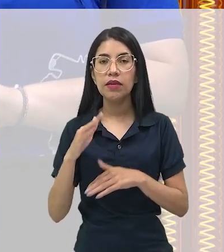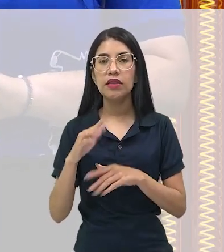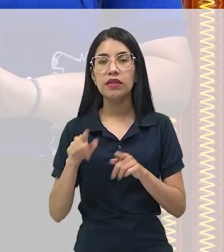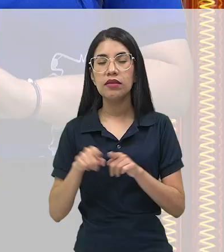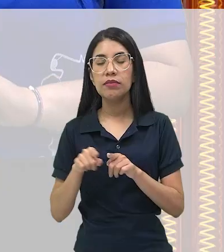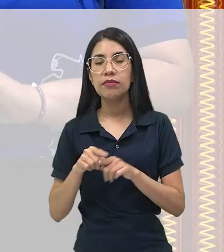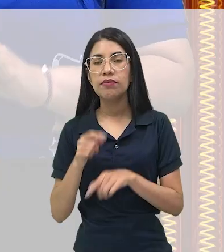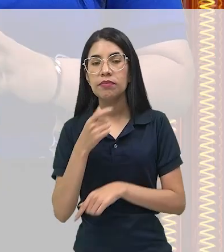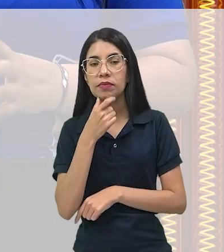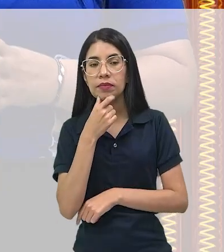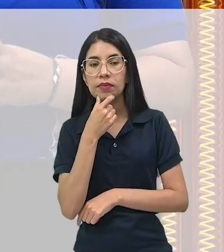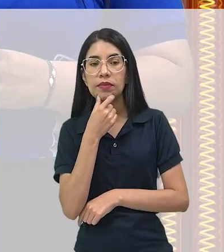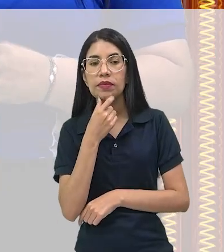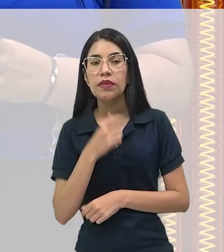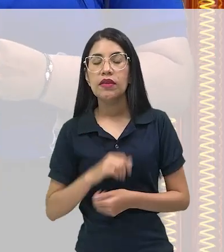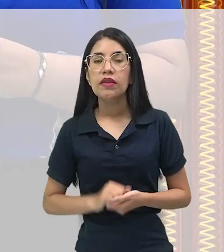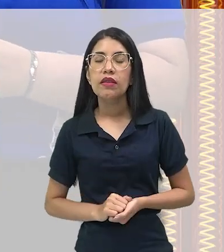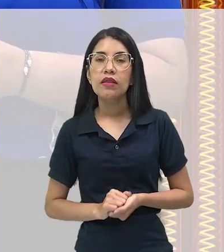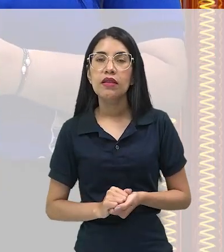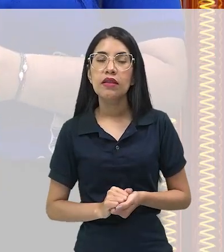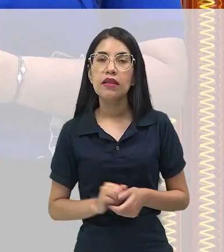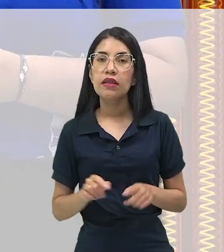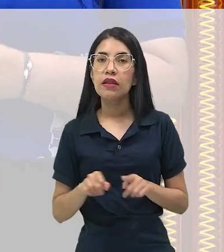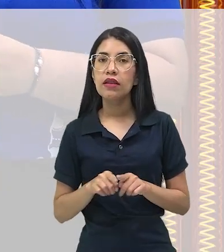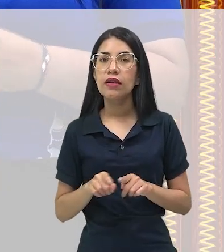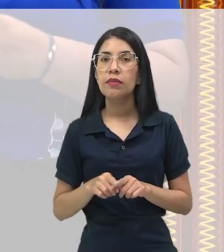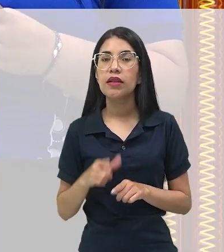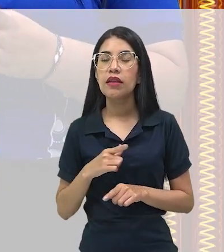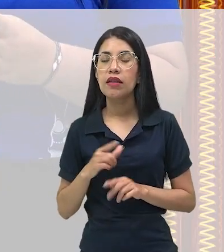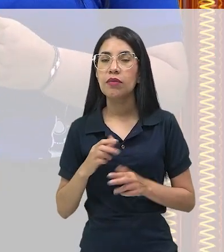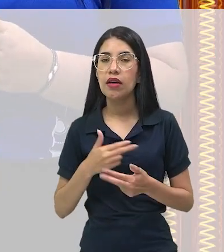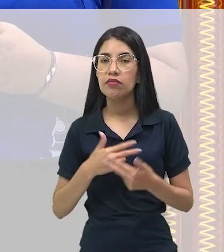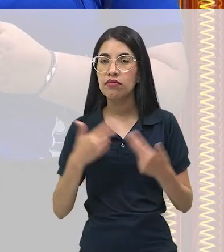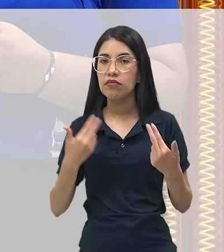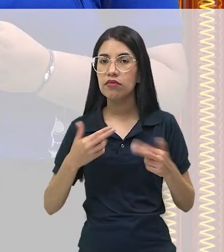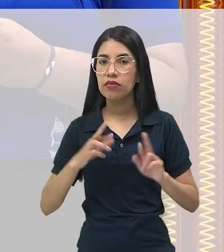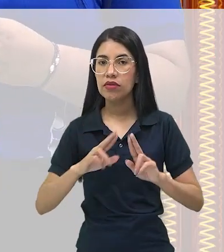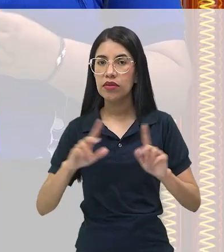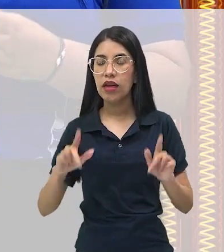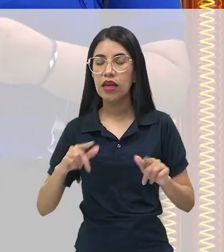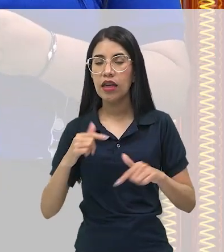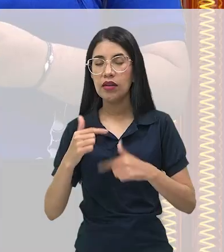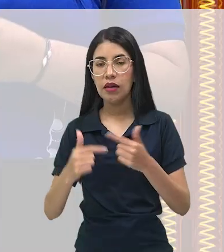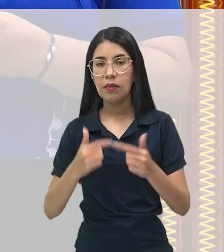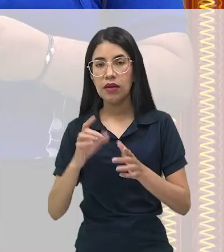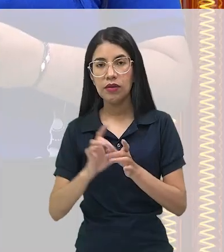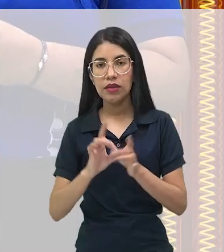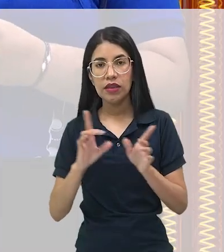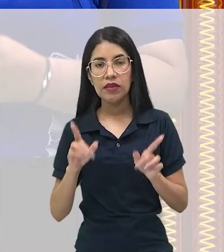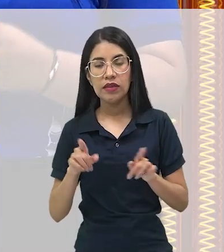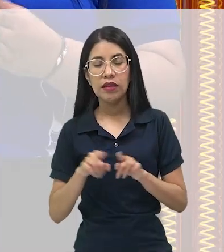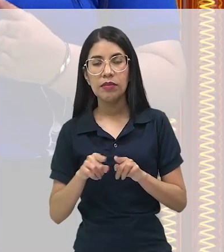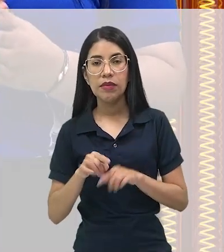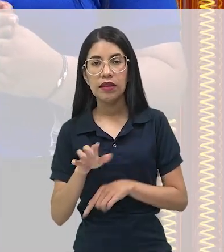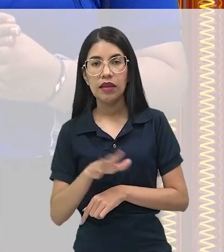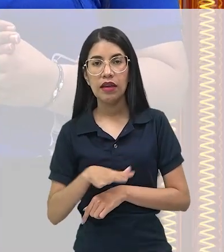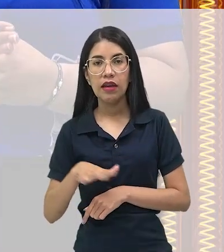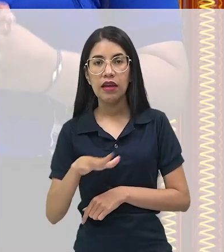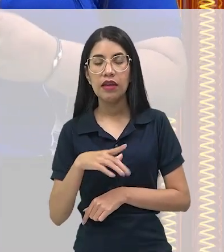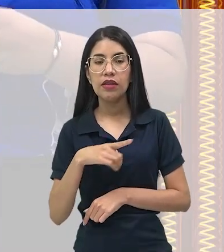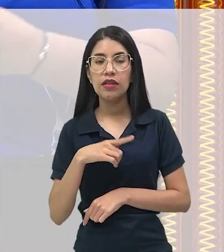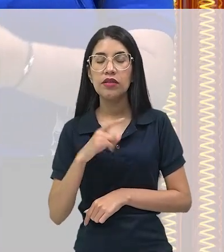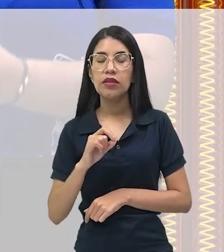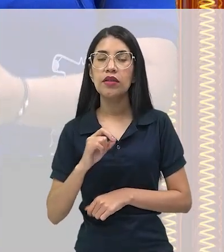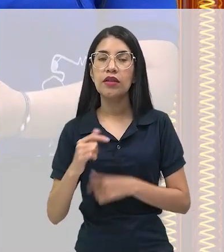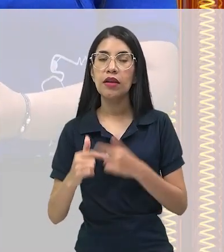Inglaterra. Ali vai se ter, então, uma diversidade étnica e também trabalhadores livres. Ao mesmo tempo que ali se tinha os